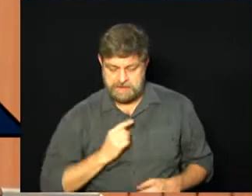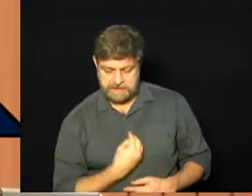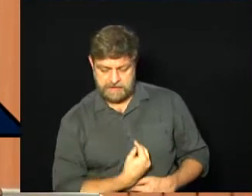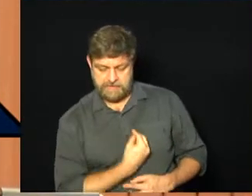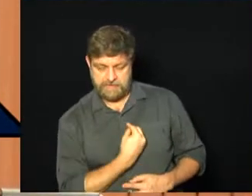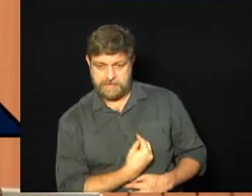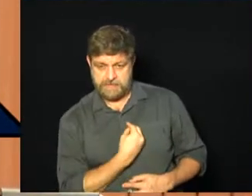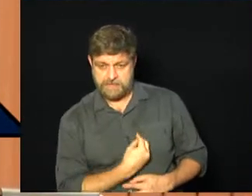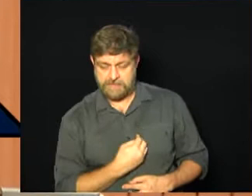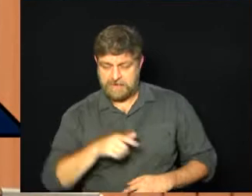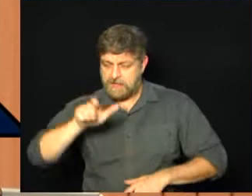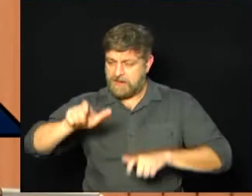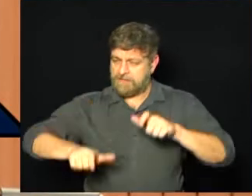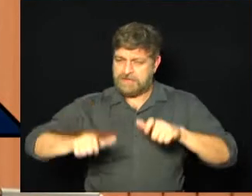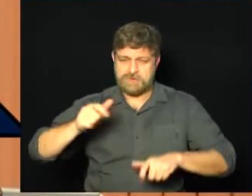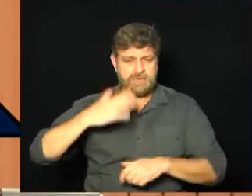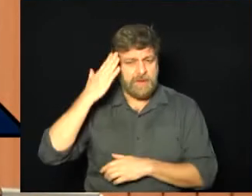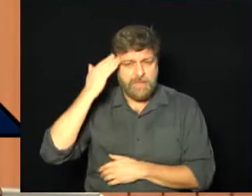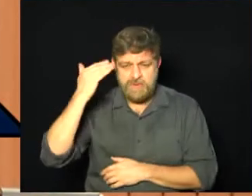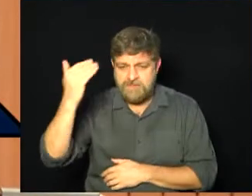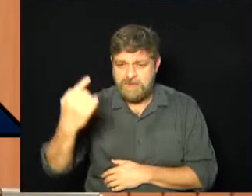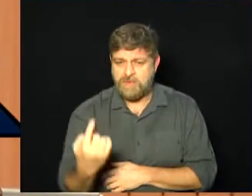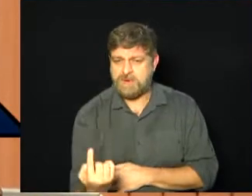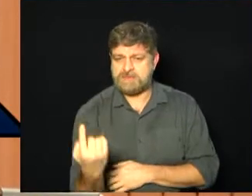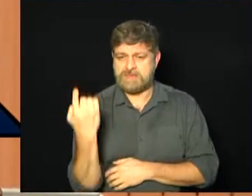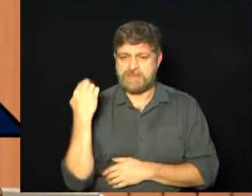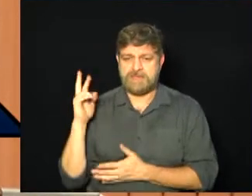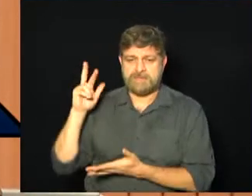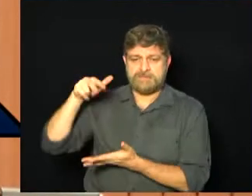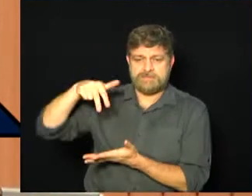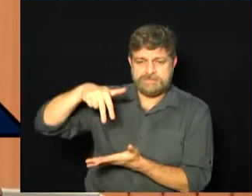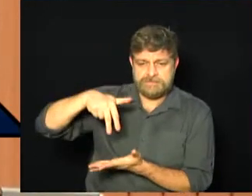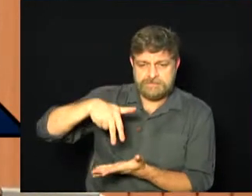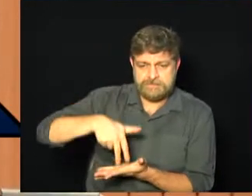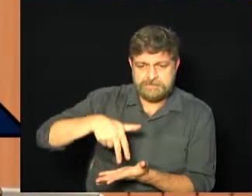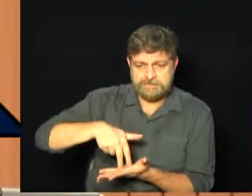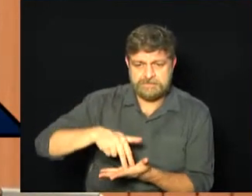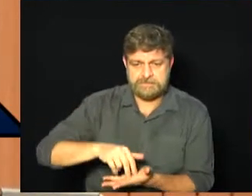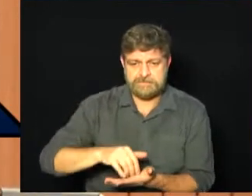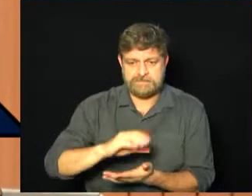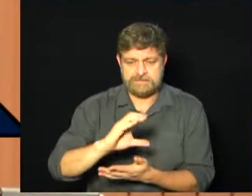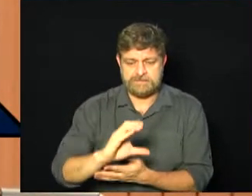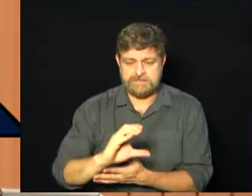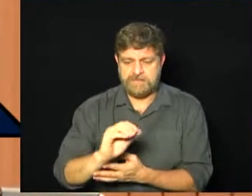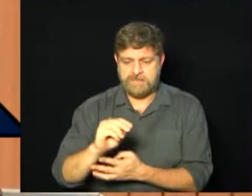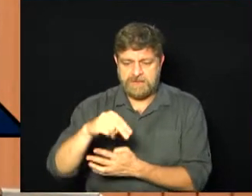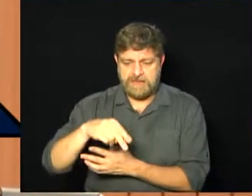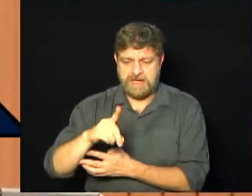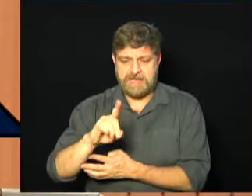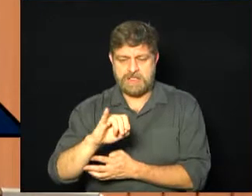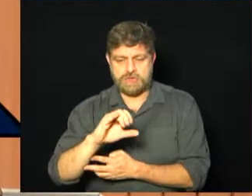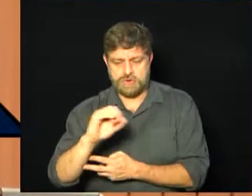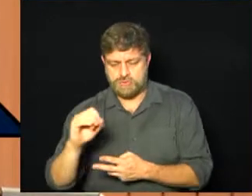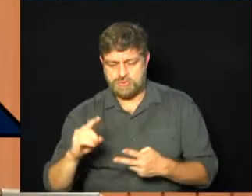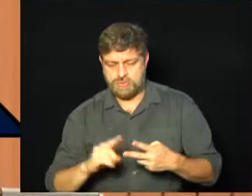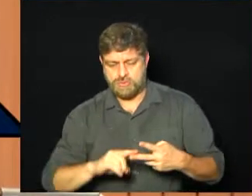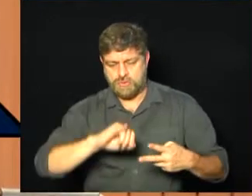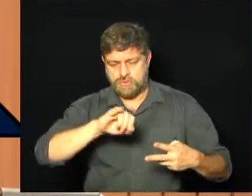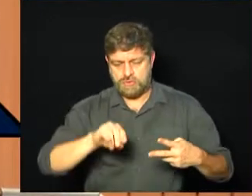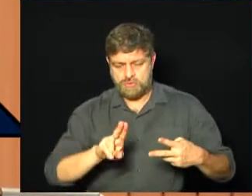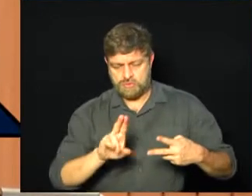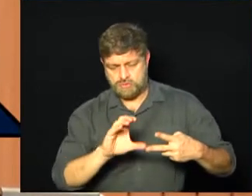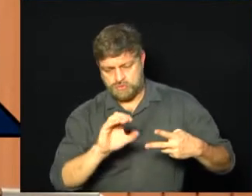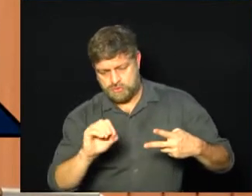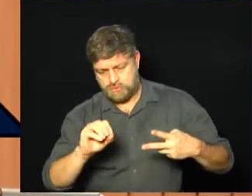nomes da cultura brasileira na época, como Antônio Cândido, Júlio de Mesquita Filho, Florestan